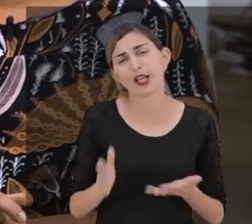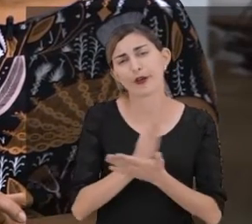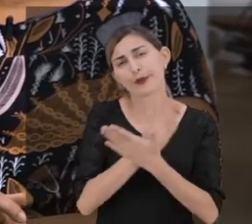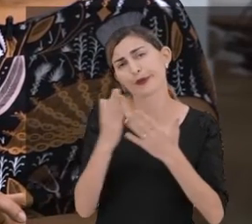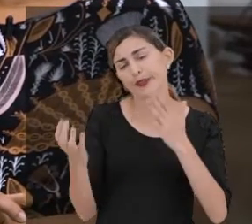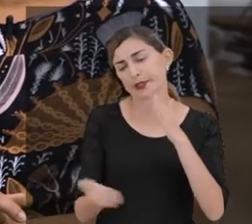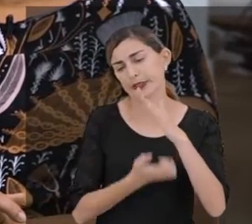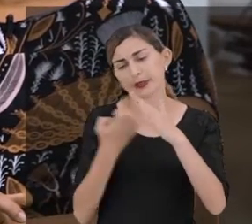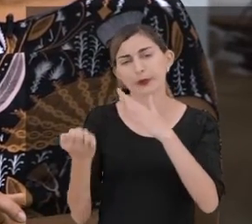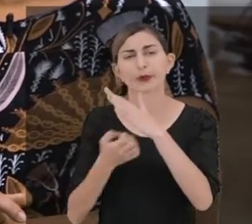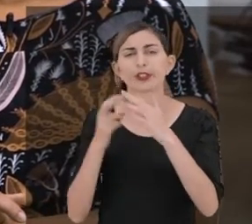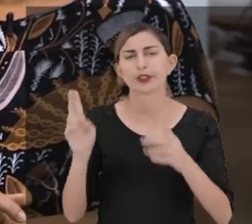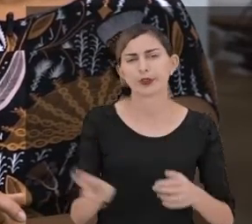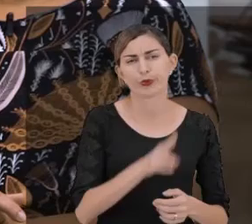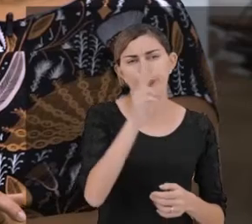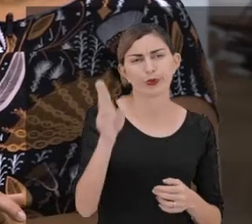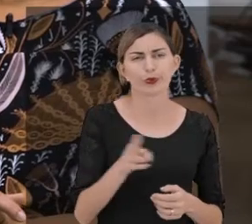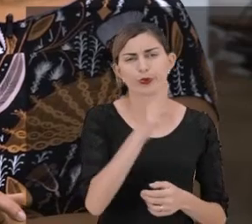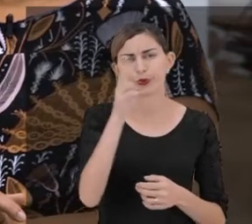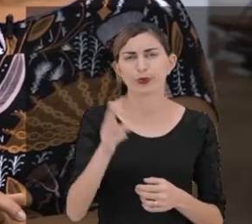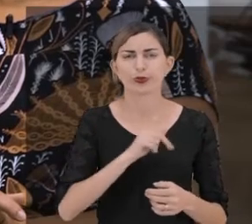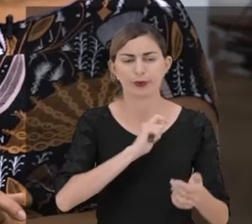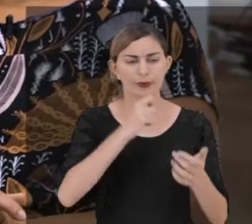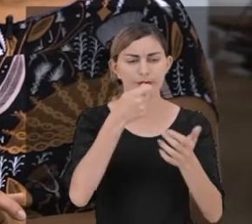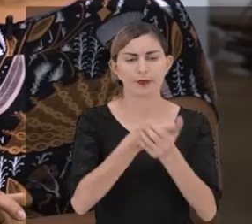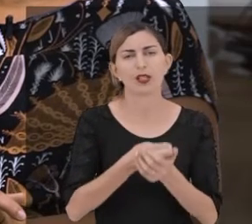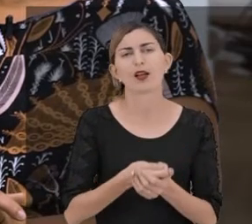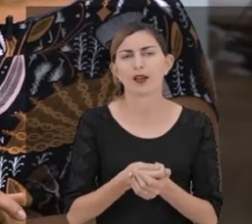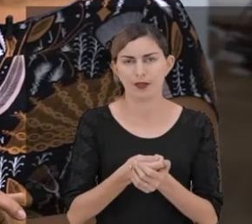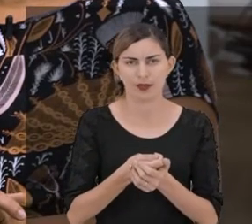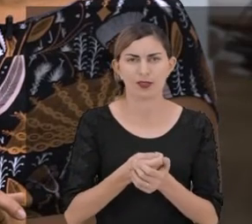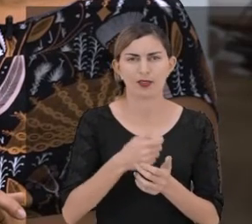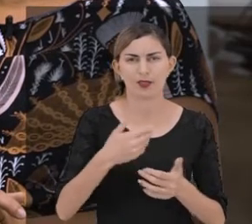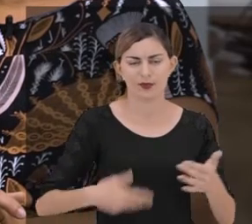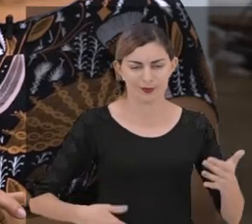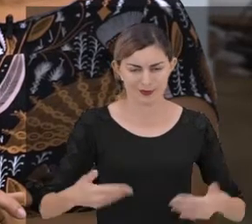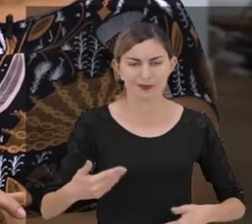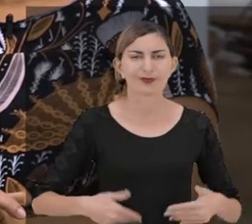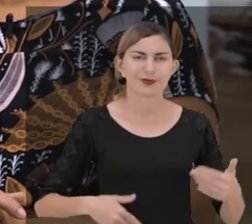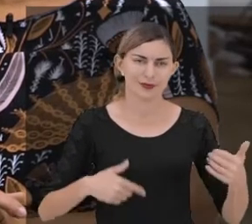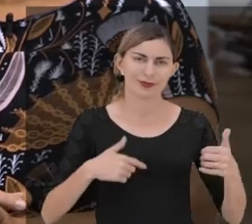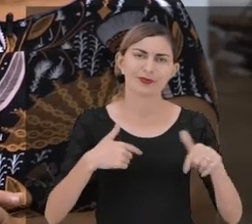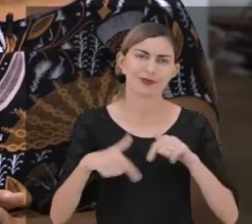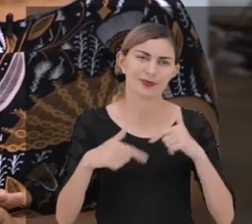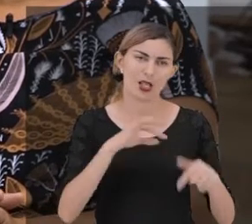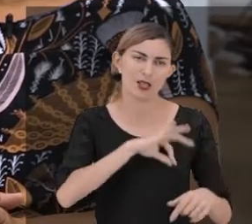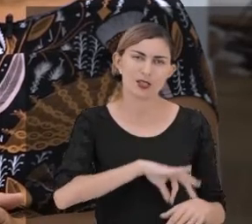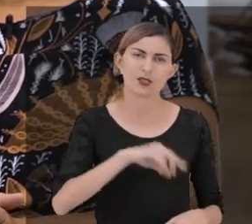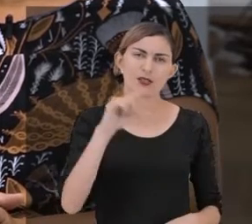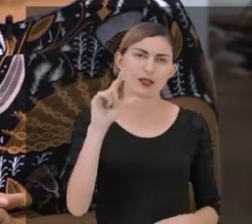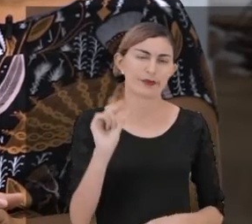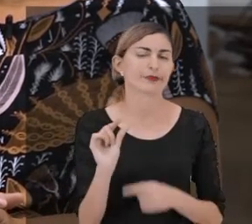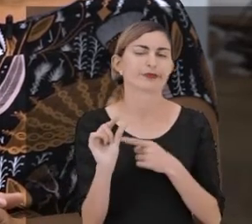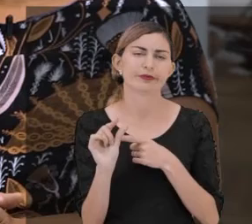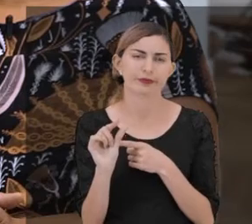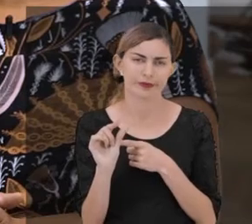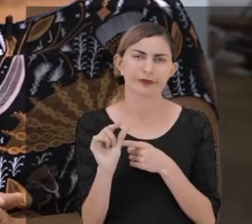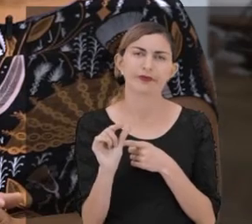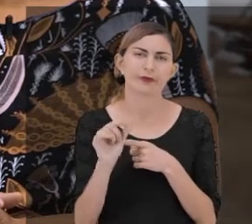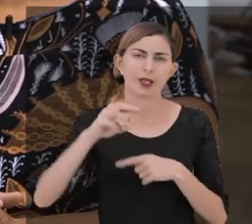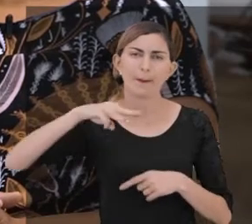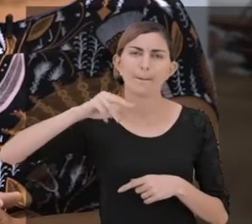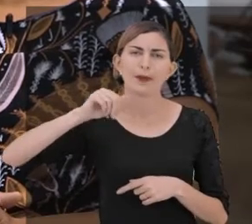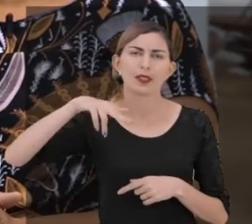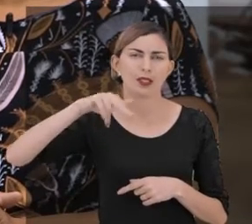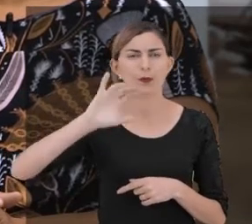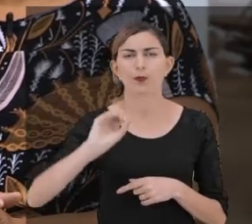algumas empresas usam do subterfúgio de pagar aos seus colaboradores pelo menor valor, que é o valor de